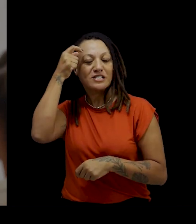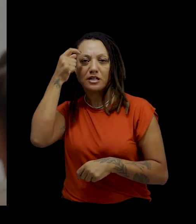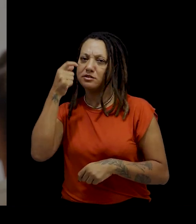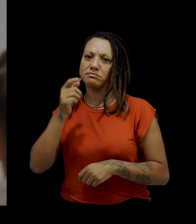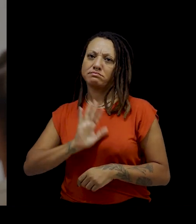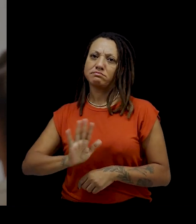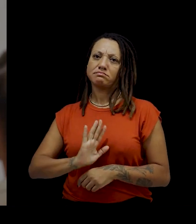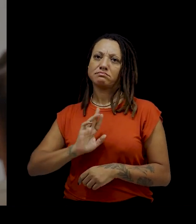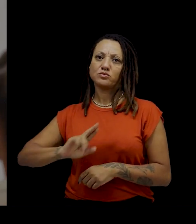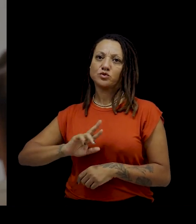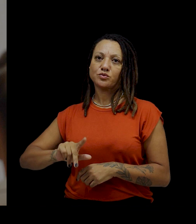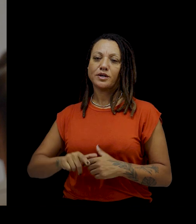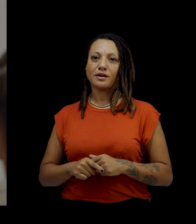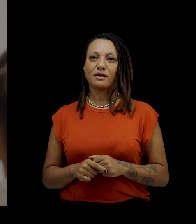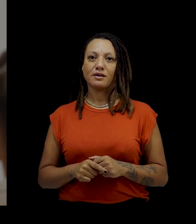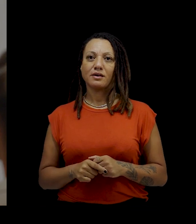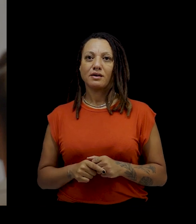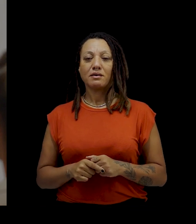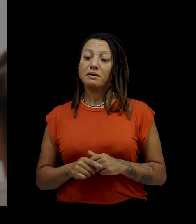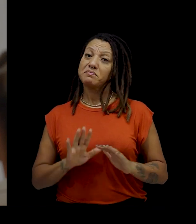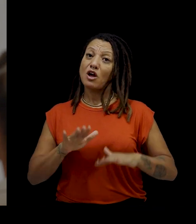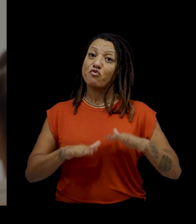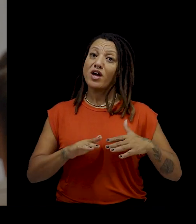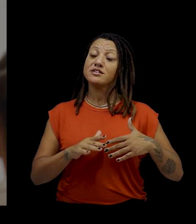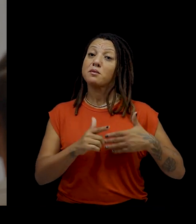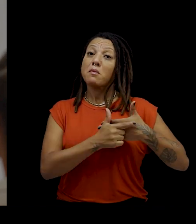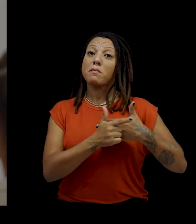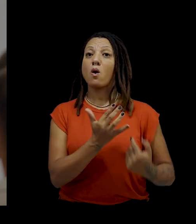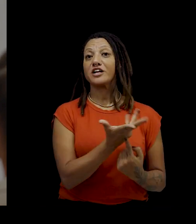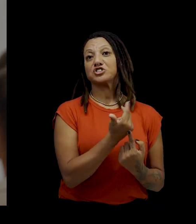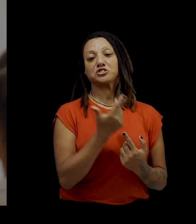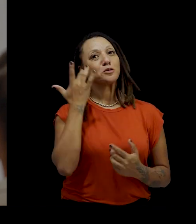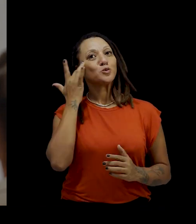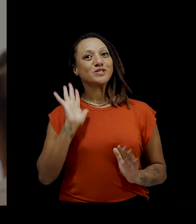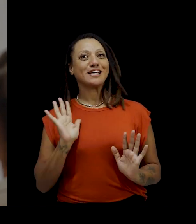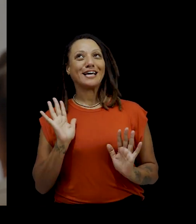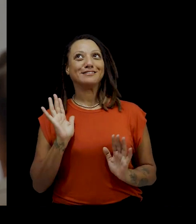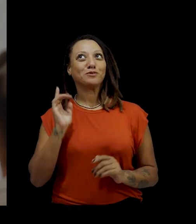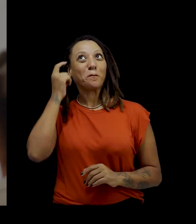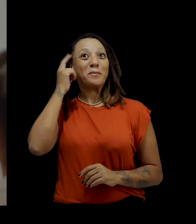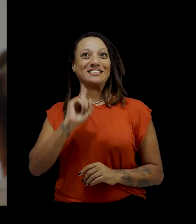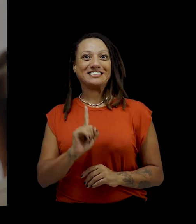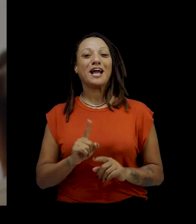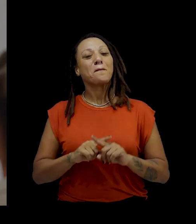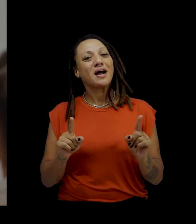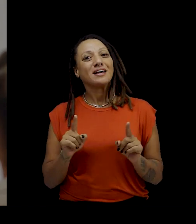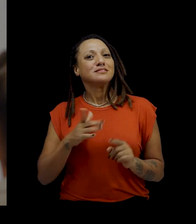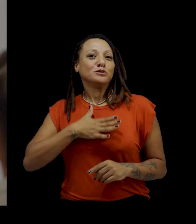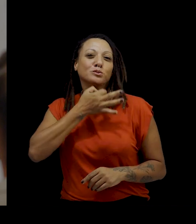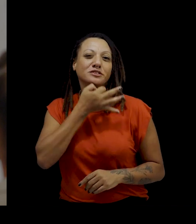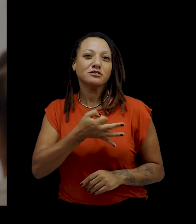isso é o papel do artista, talvez, não sei, posso estar falando uma coisa um pouco sem pensar,